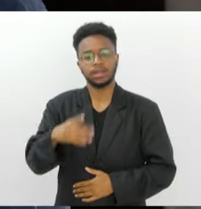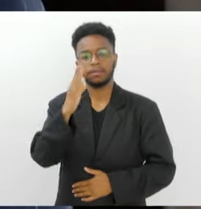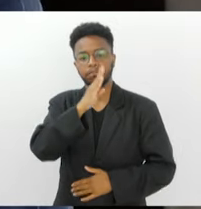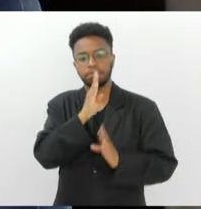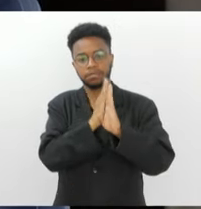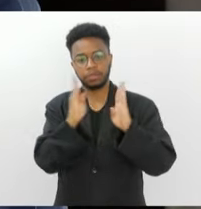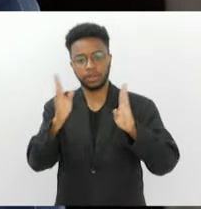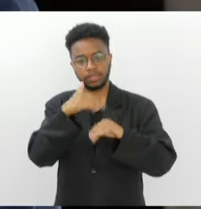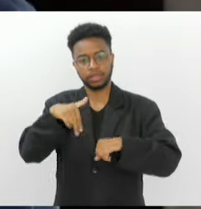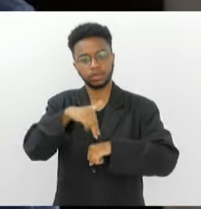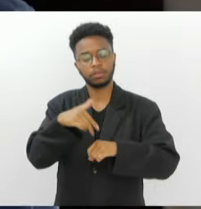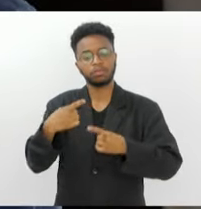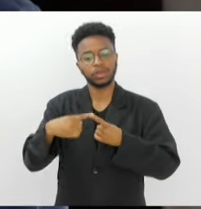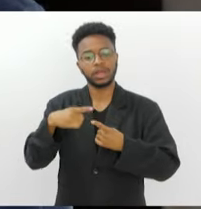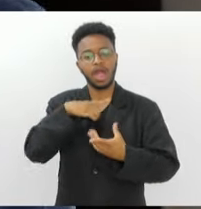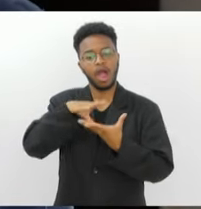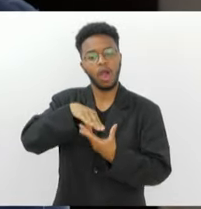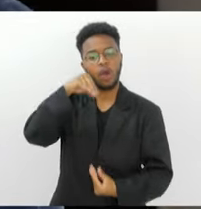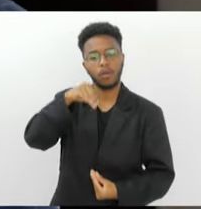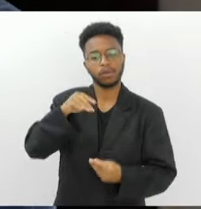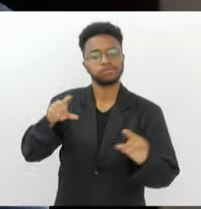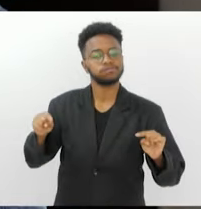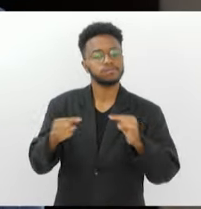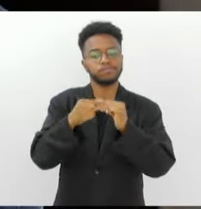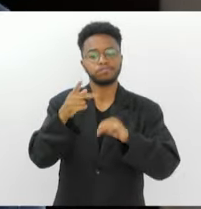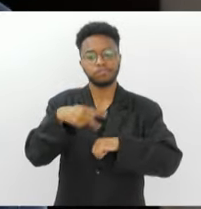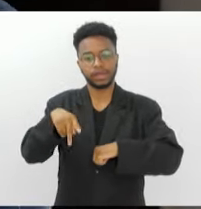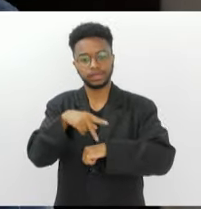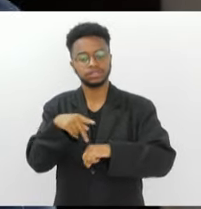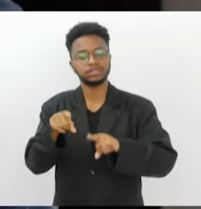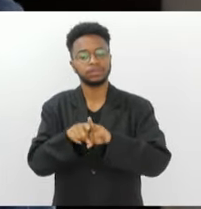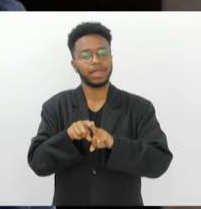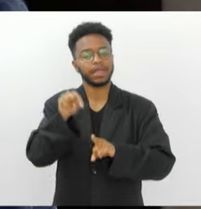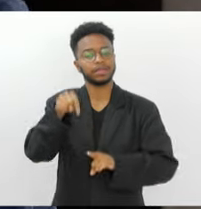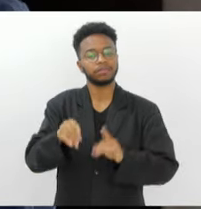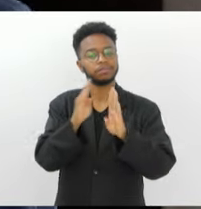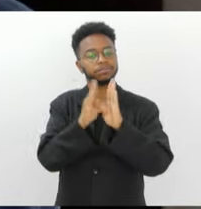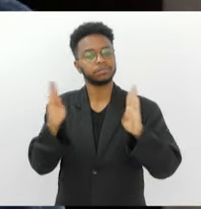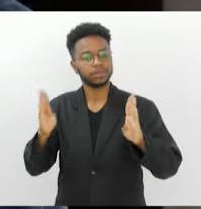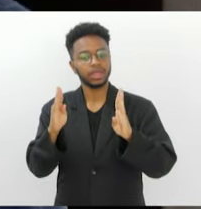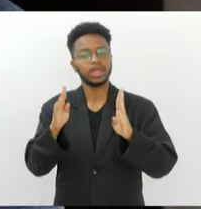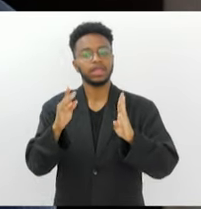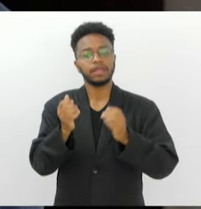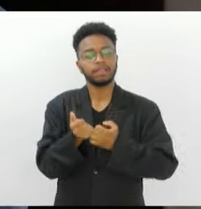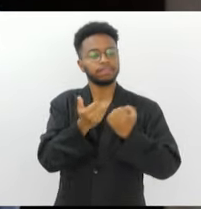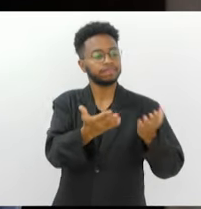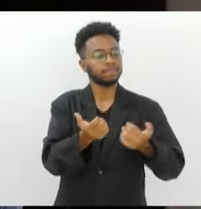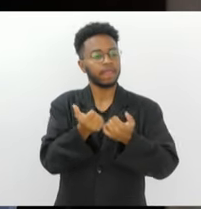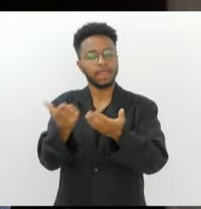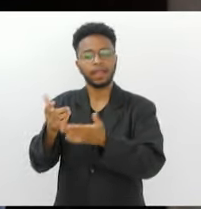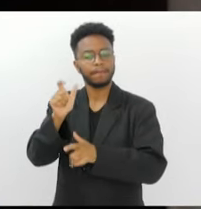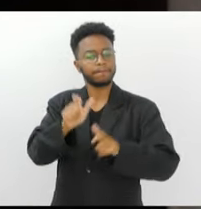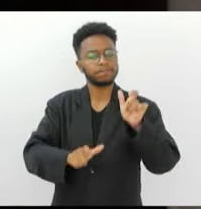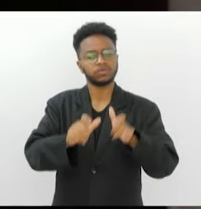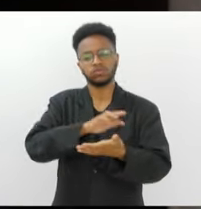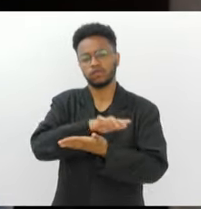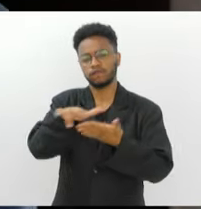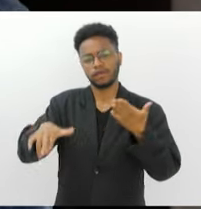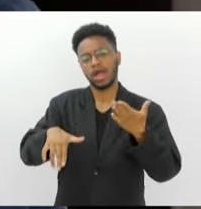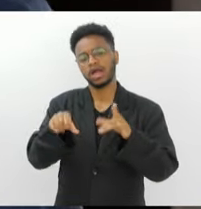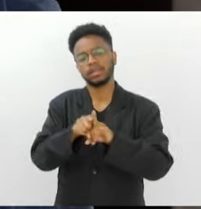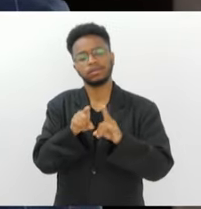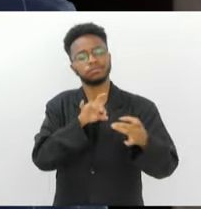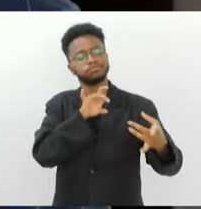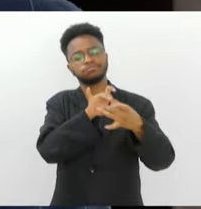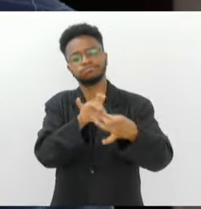porque ela tem a alma do país. O corpo da Biblioteca Nacional, ela chega aos ribeirinhos, ela chega aos pampas, ao sertão,